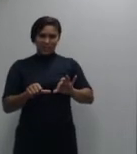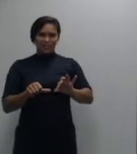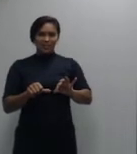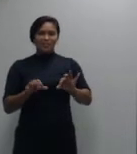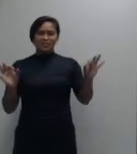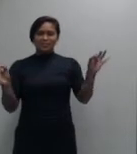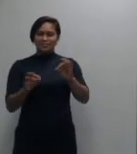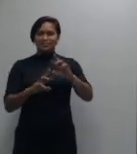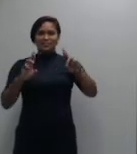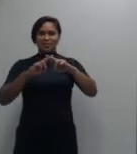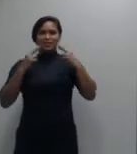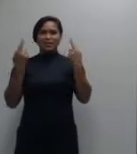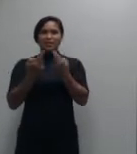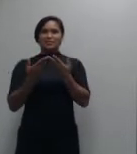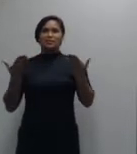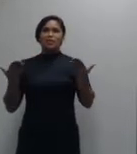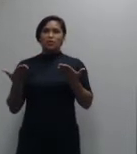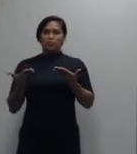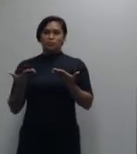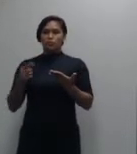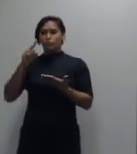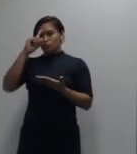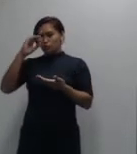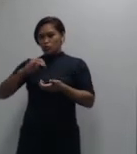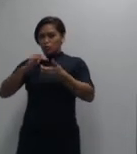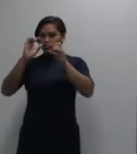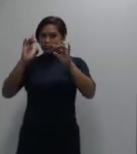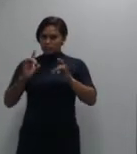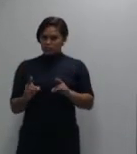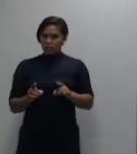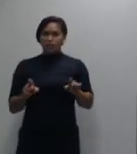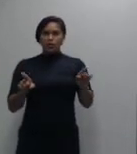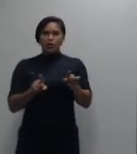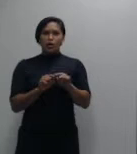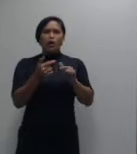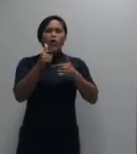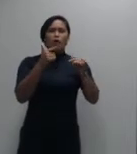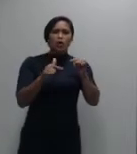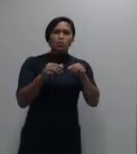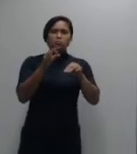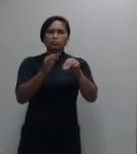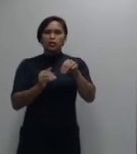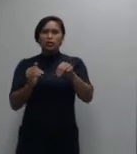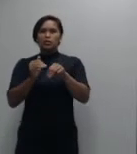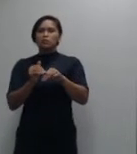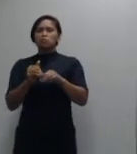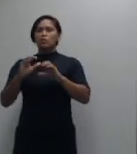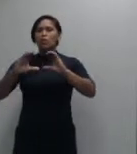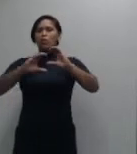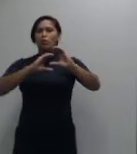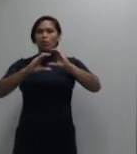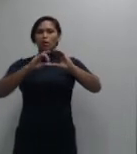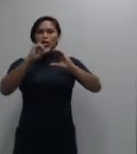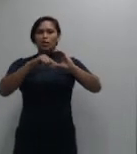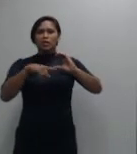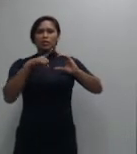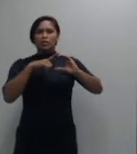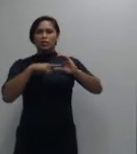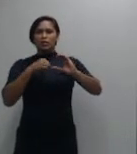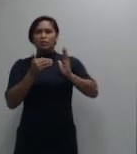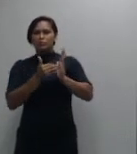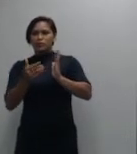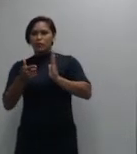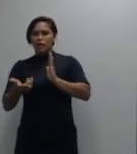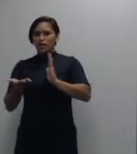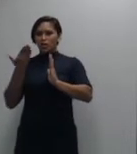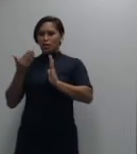encerrada a sessão e evidentemente Augusto Ministro me comunicar inclusive e adquiriam que durante alguns